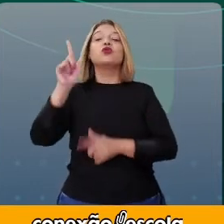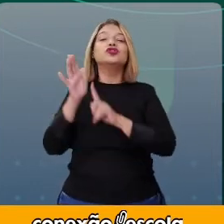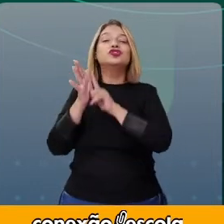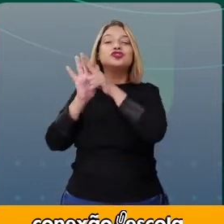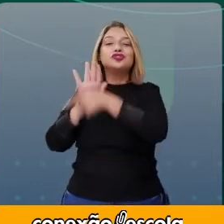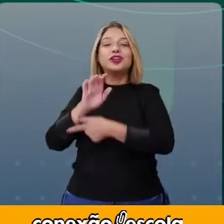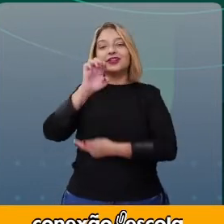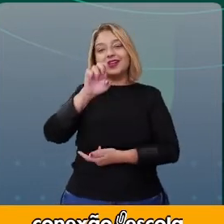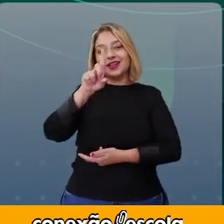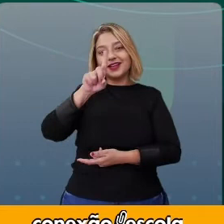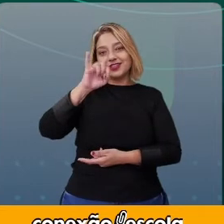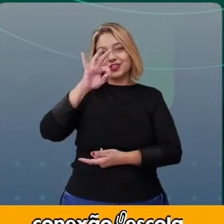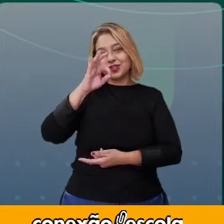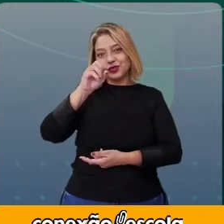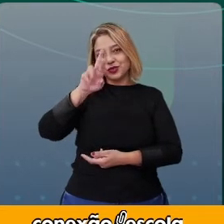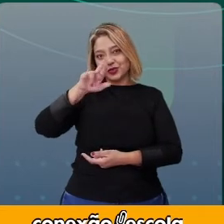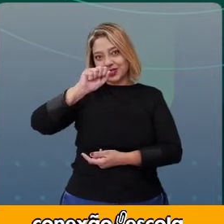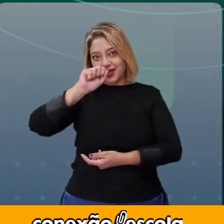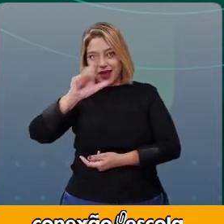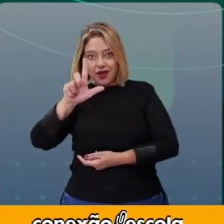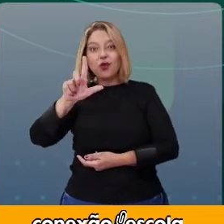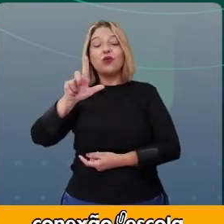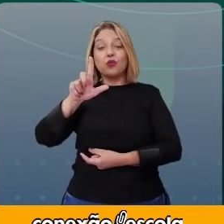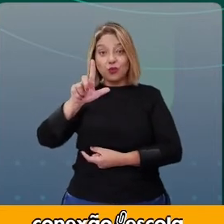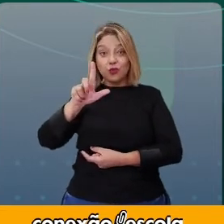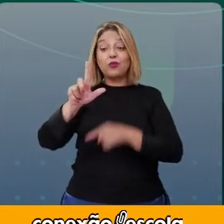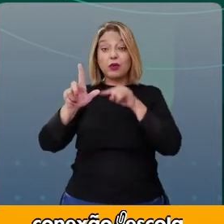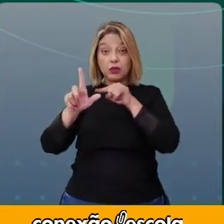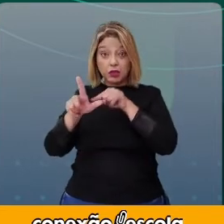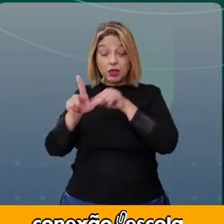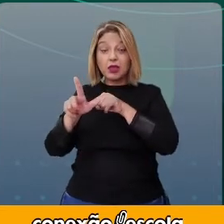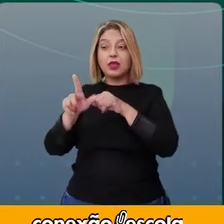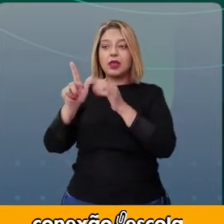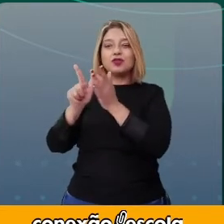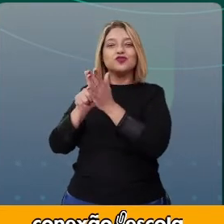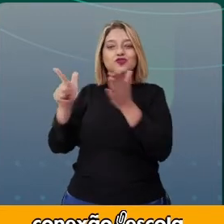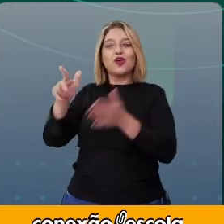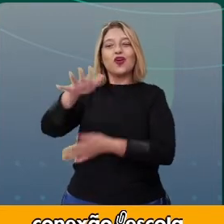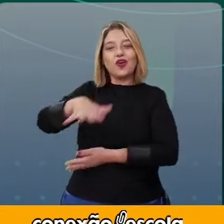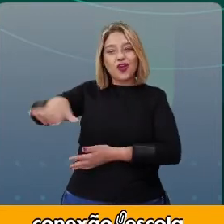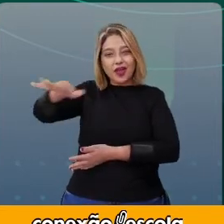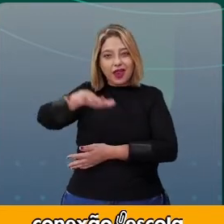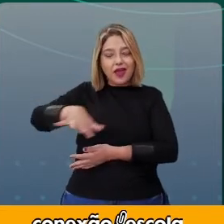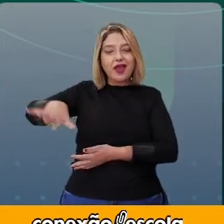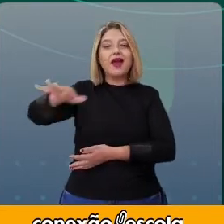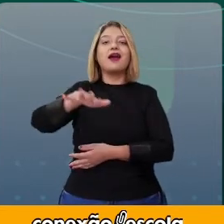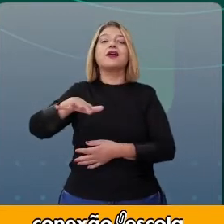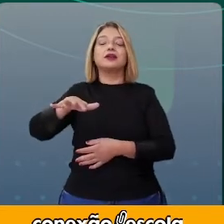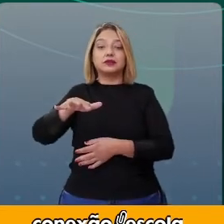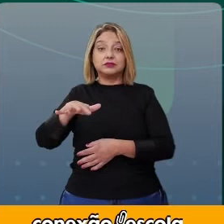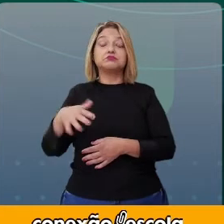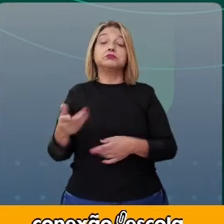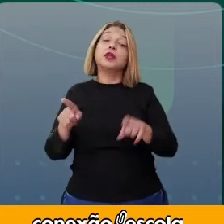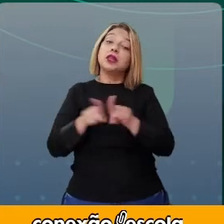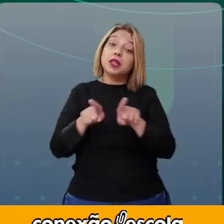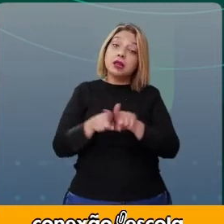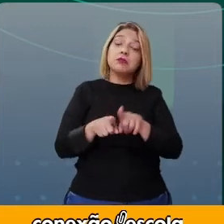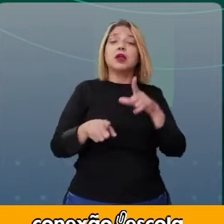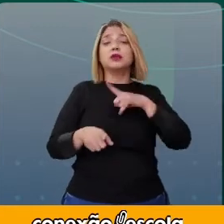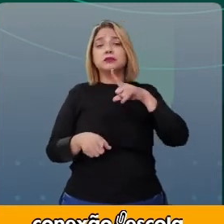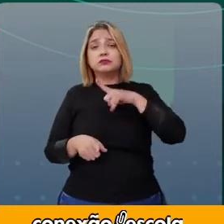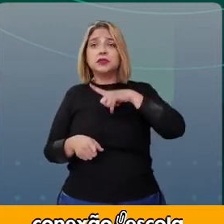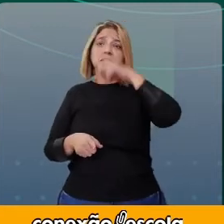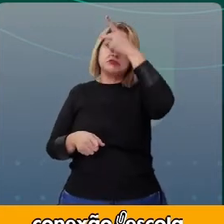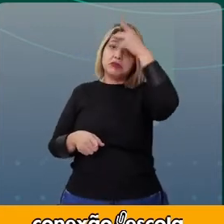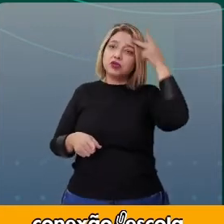jornalístico. Algumas revistas já utilizam a própria carta carta ao leitor, como o